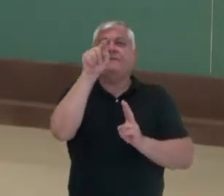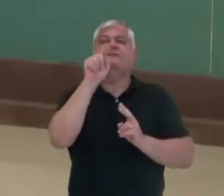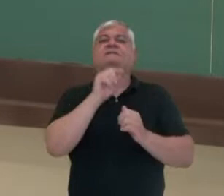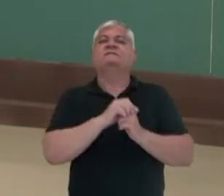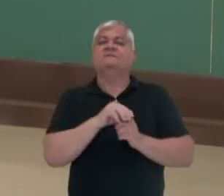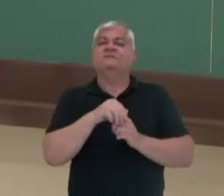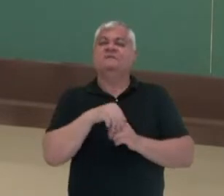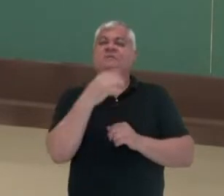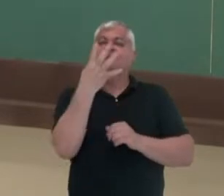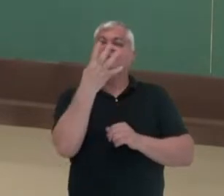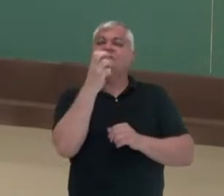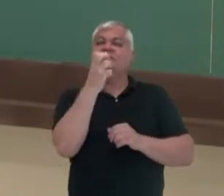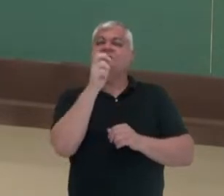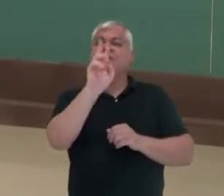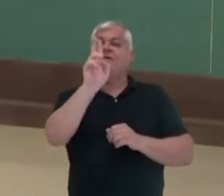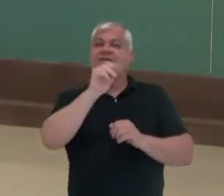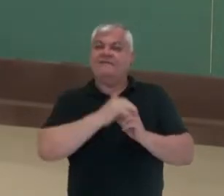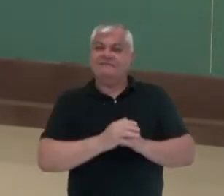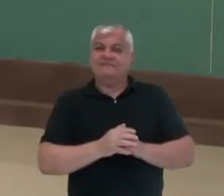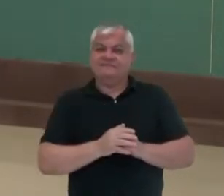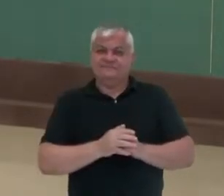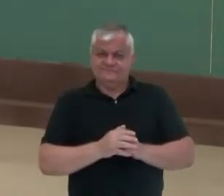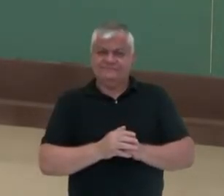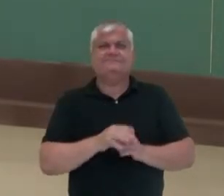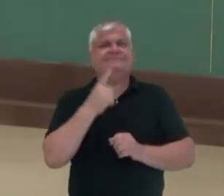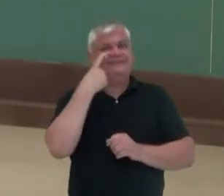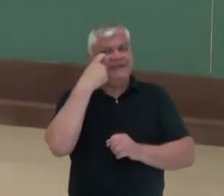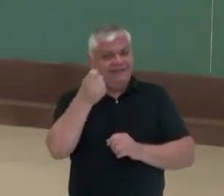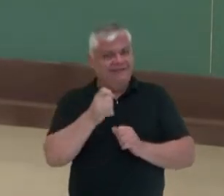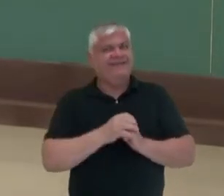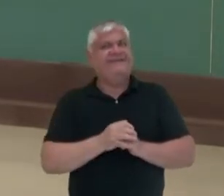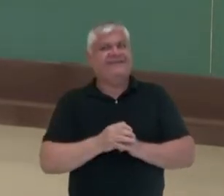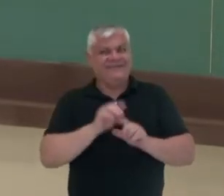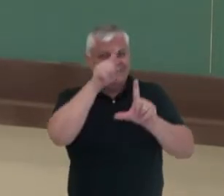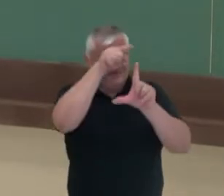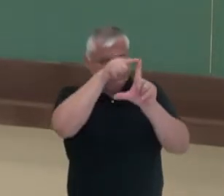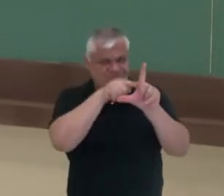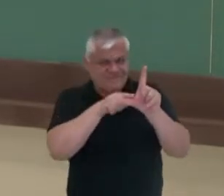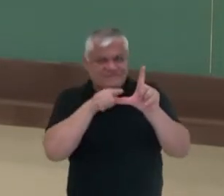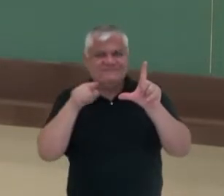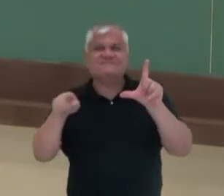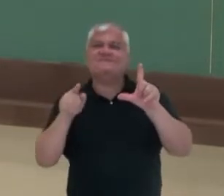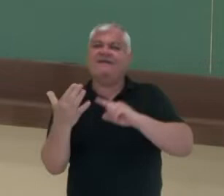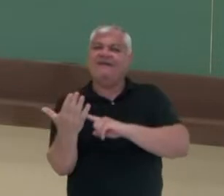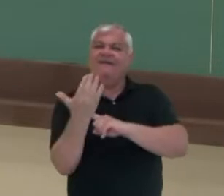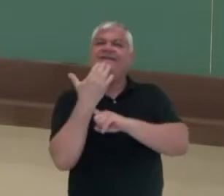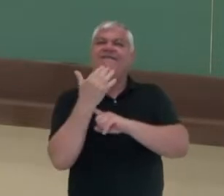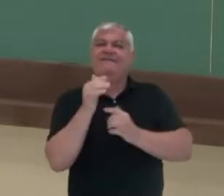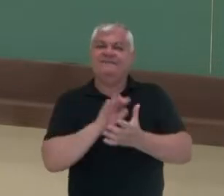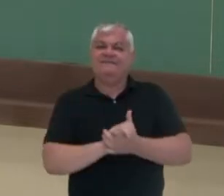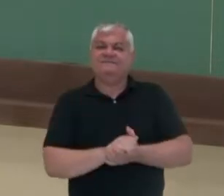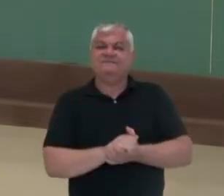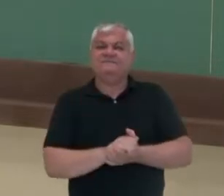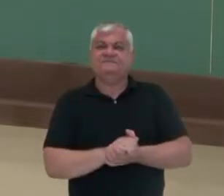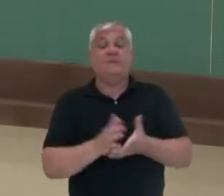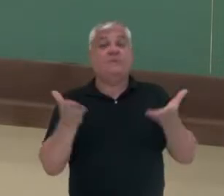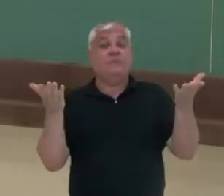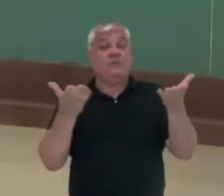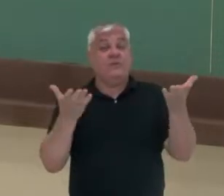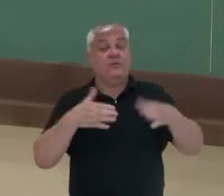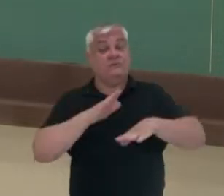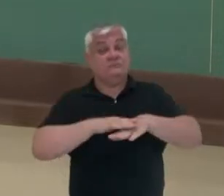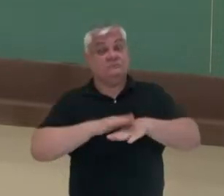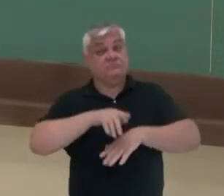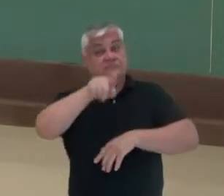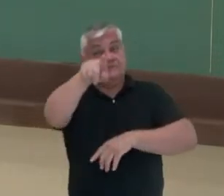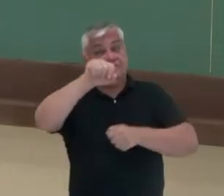aqui no R$ 45. Vejam que interessante, e é isso mesmo, é para isso que um gráfico serve. Então agora nós vamos